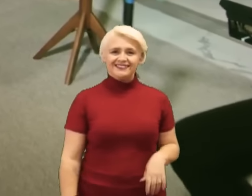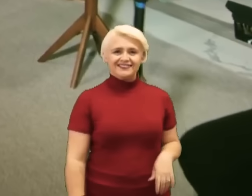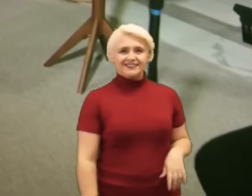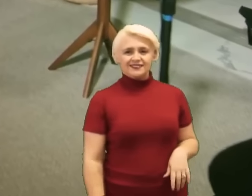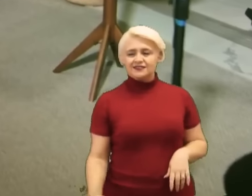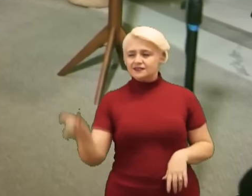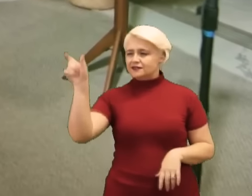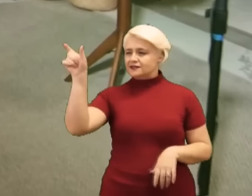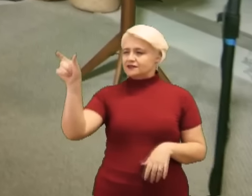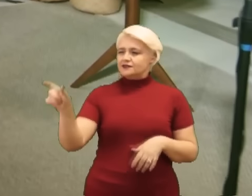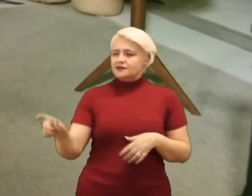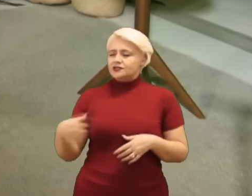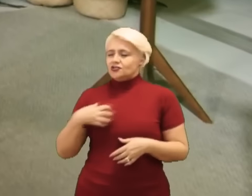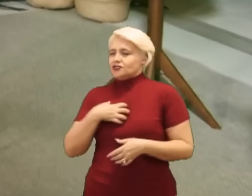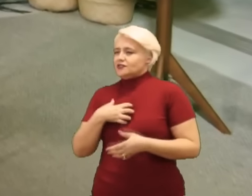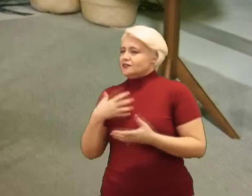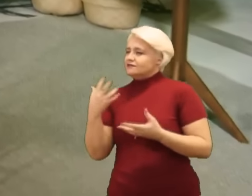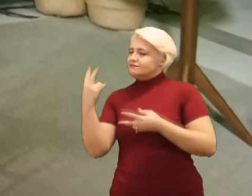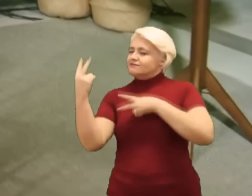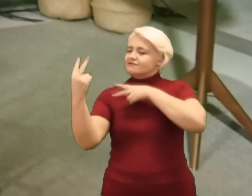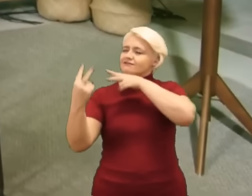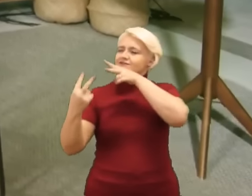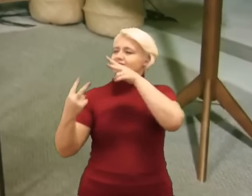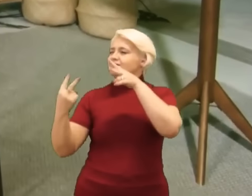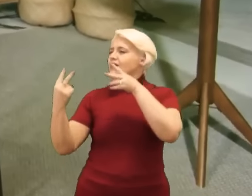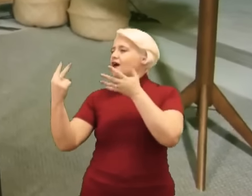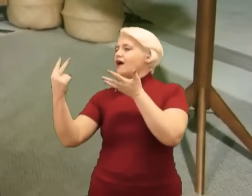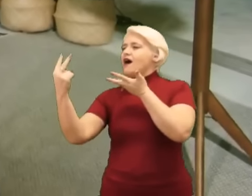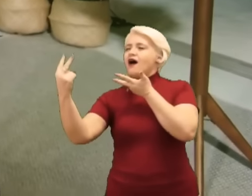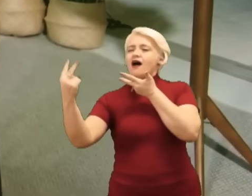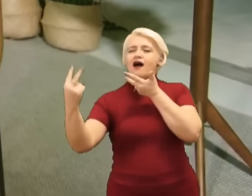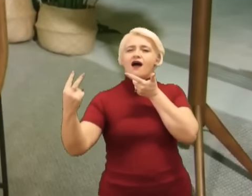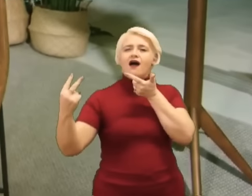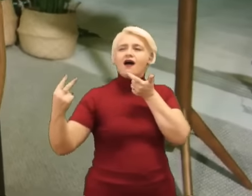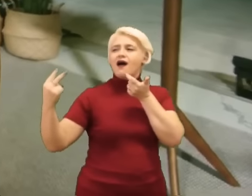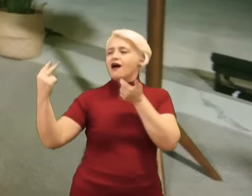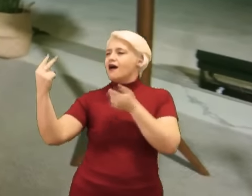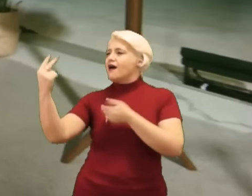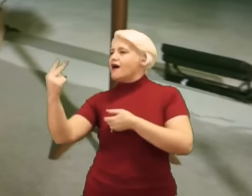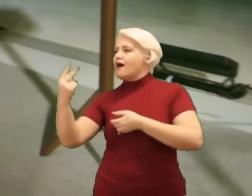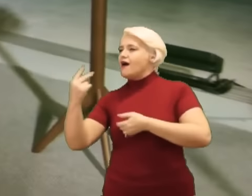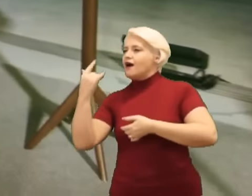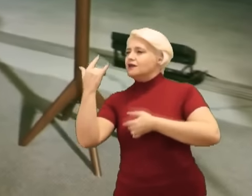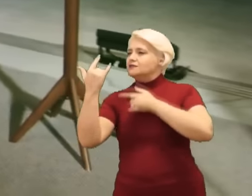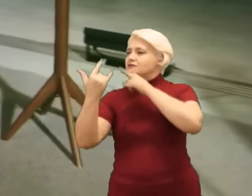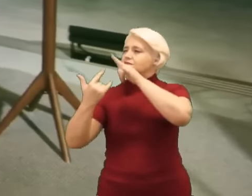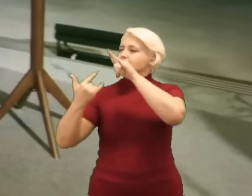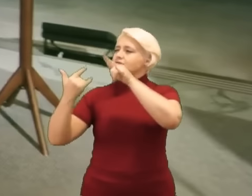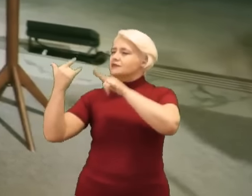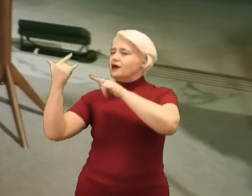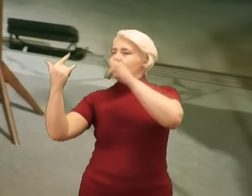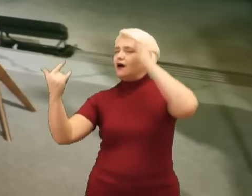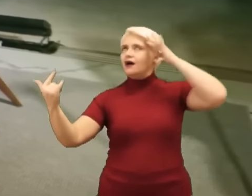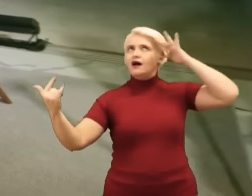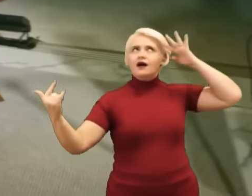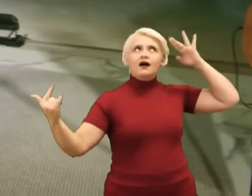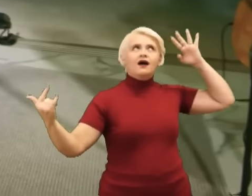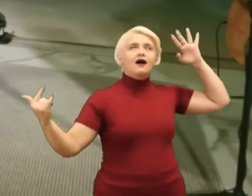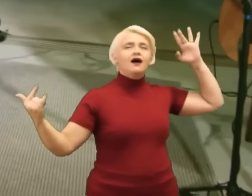Ela tem um jeito lindo de me olhar nos olhos, me despertando sonhos.